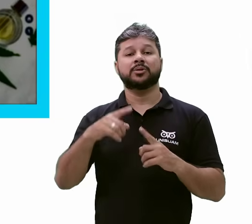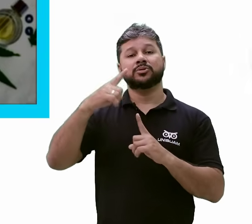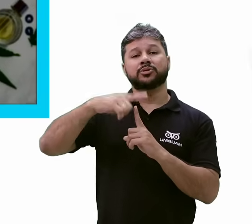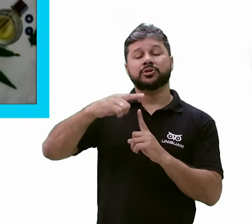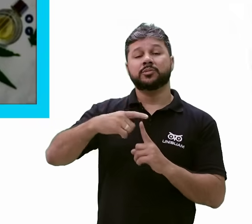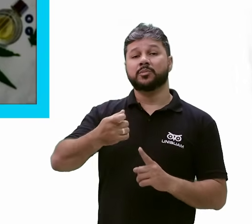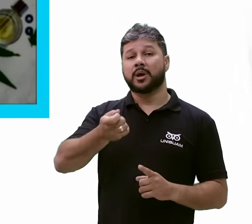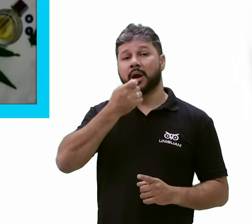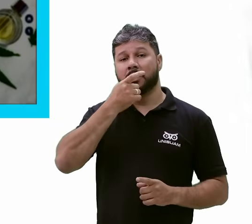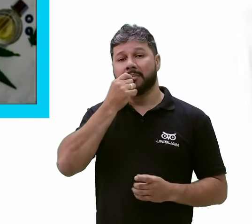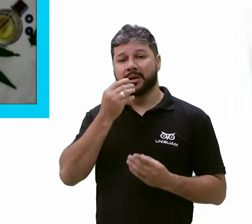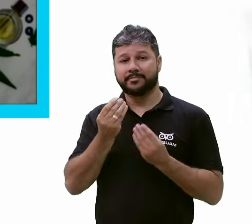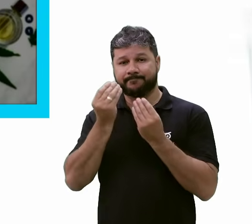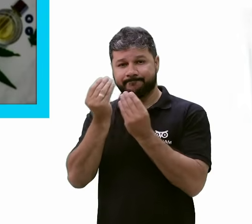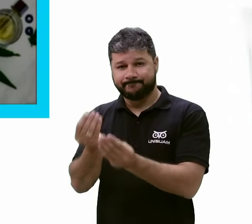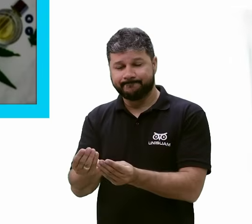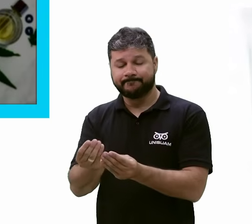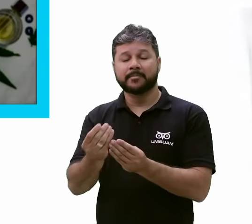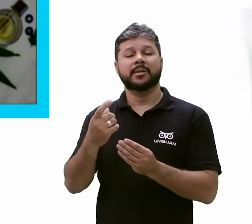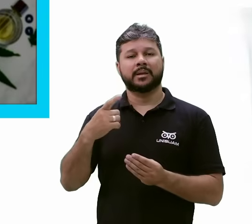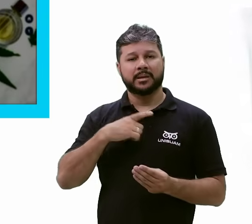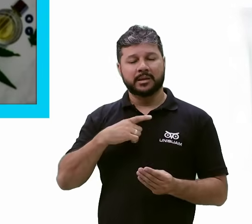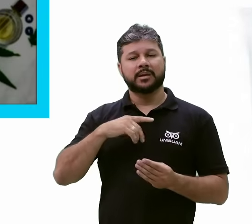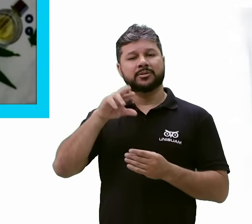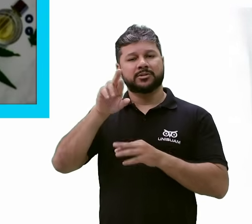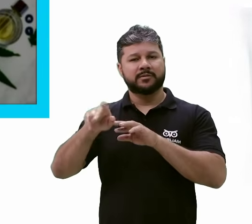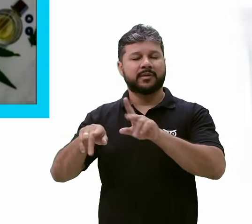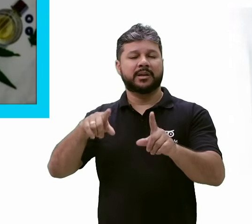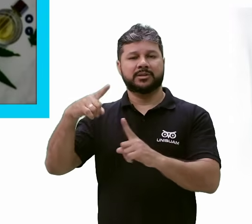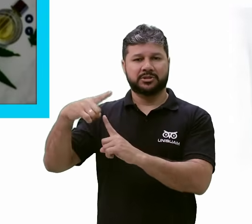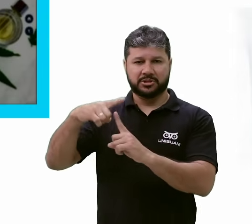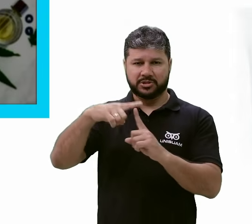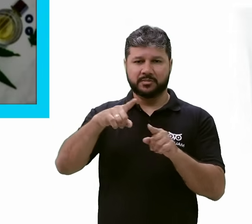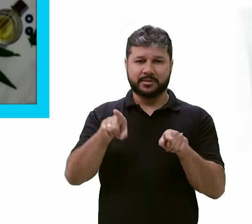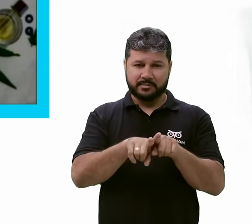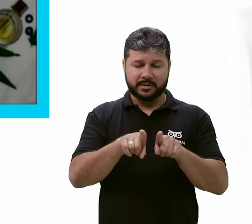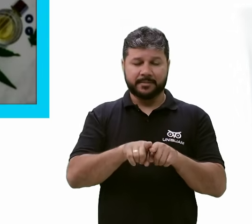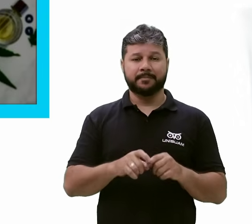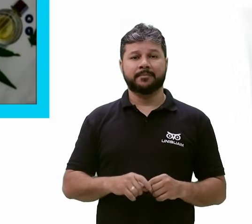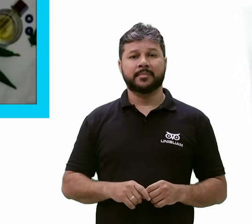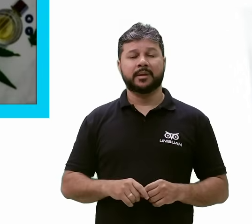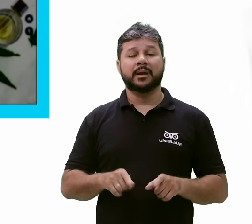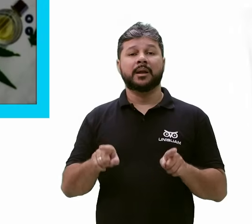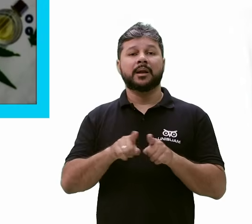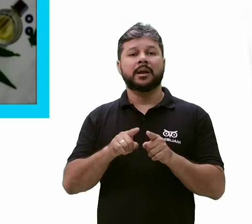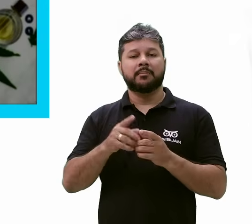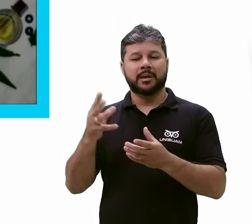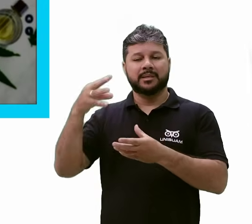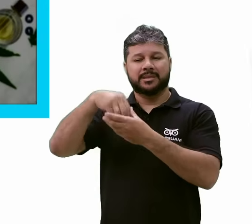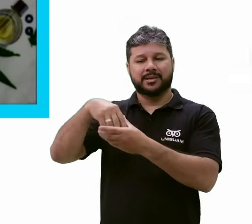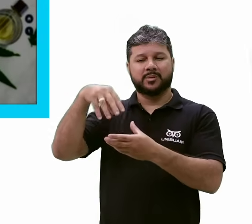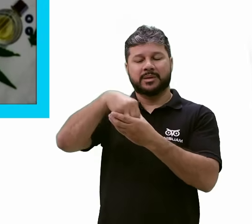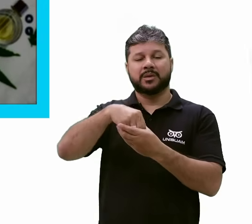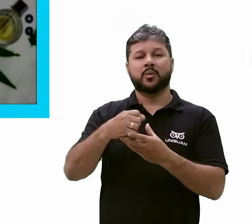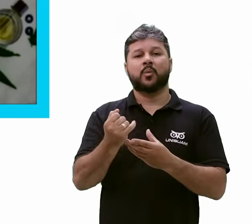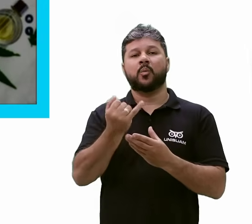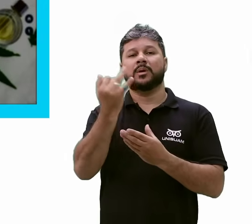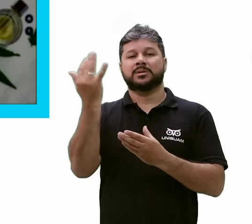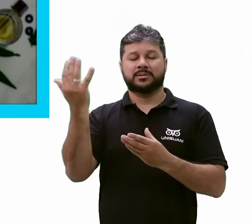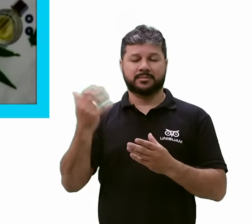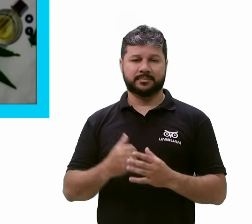o tipo de medicamento que eu vou dar, porque vocês vão ver que tem diferentes tipos, tá? E as diferentes